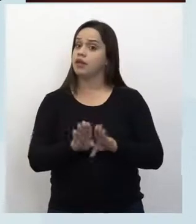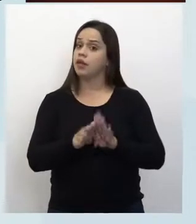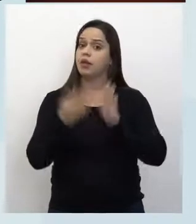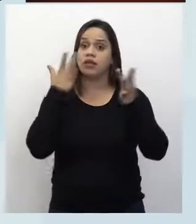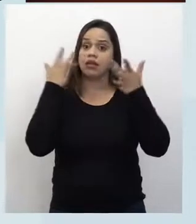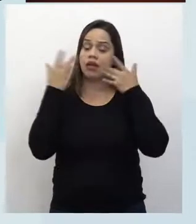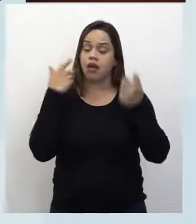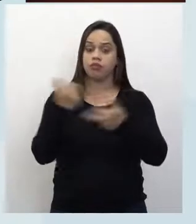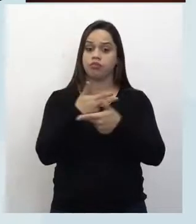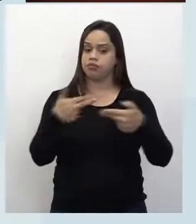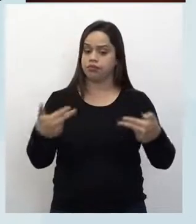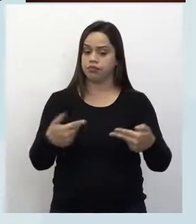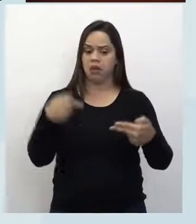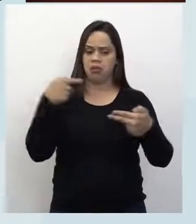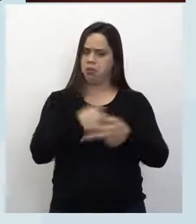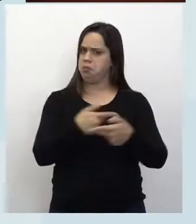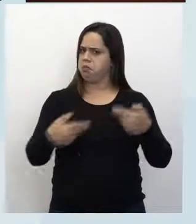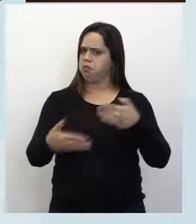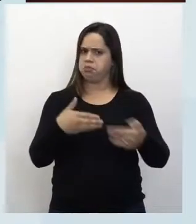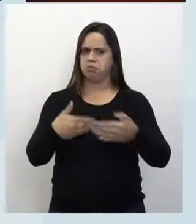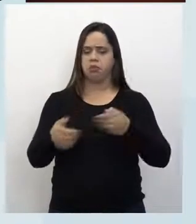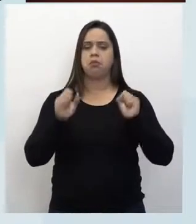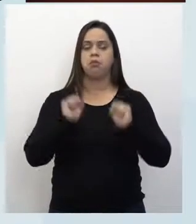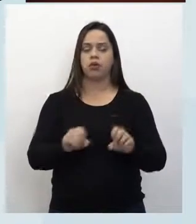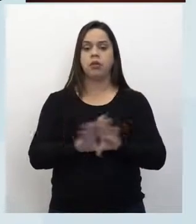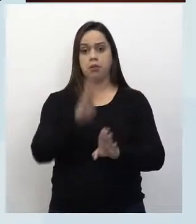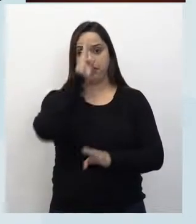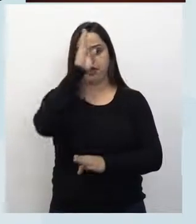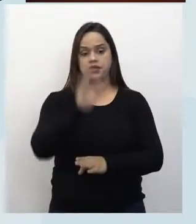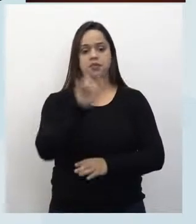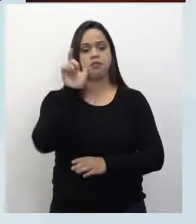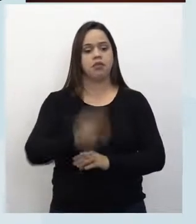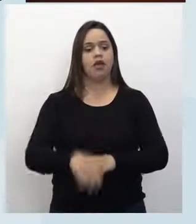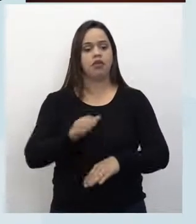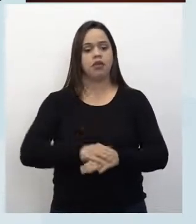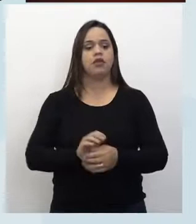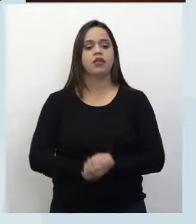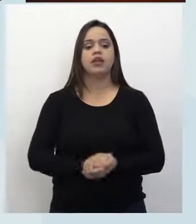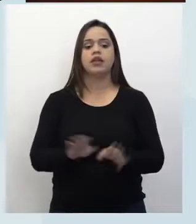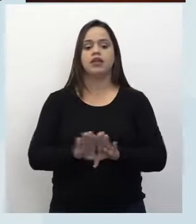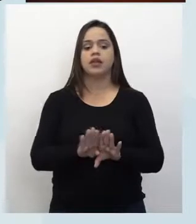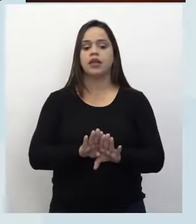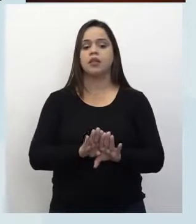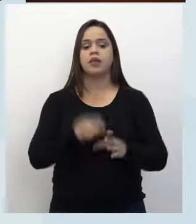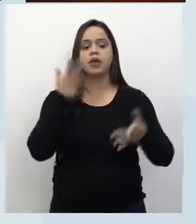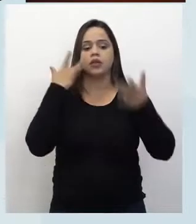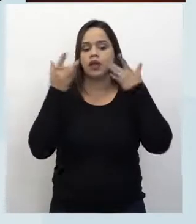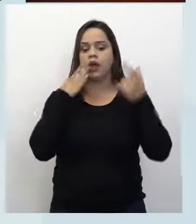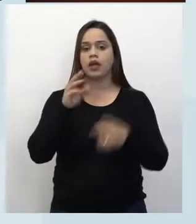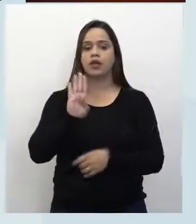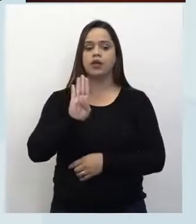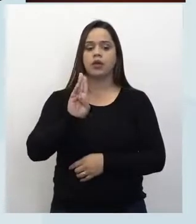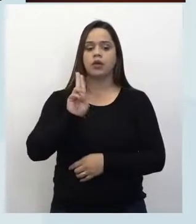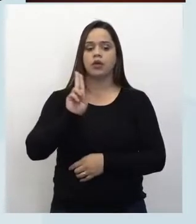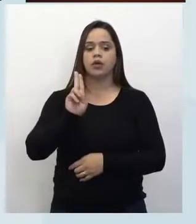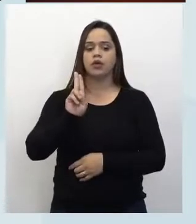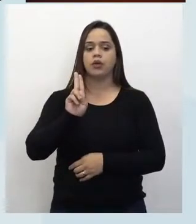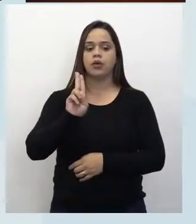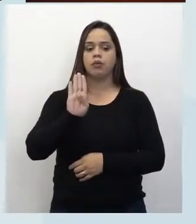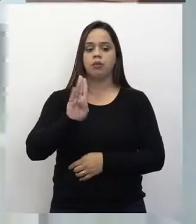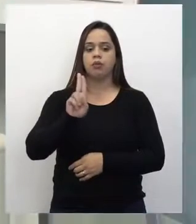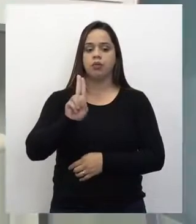objeto pode ser o personagem da ação. E nós temos o teatro bunraku, técnica japonesa de manipulação